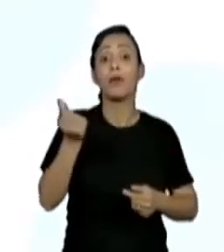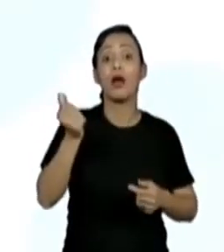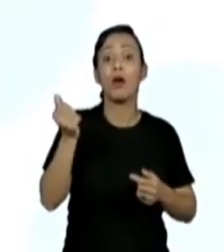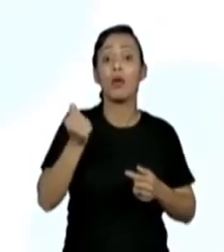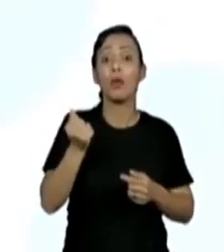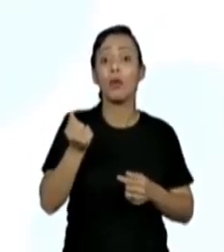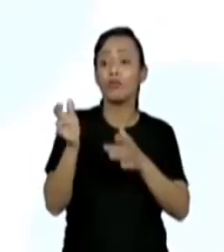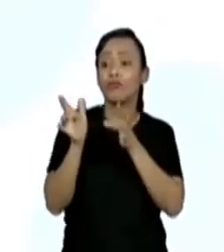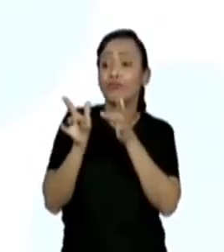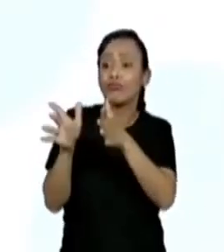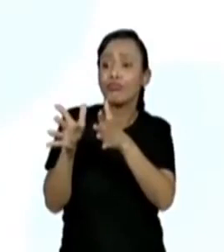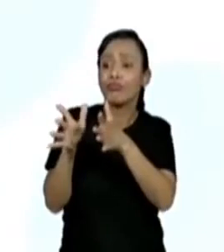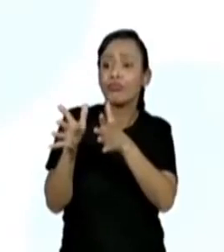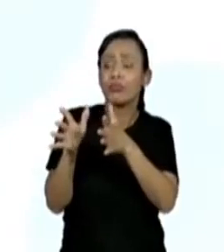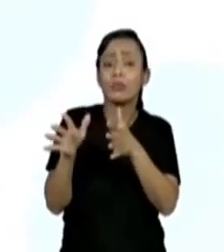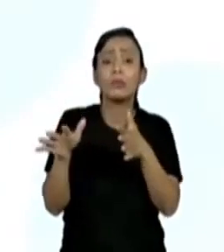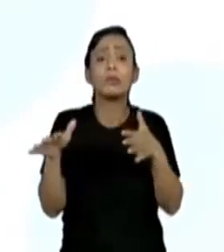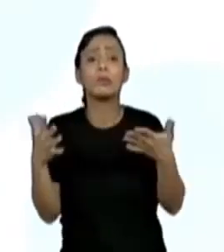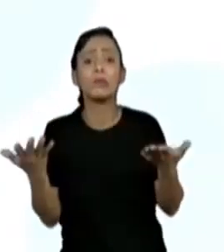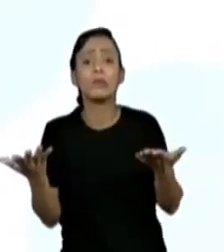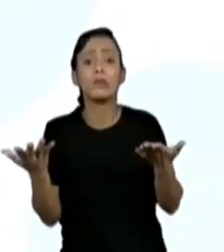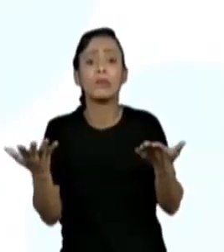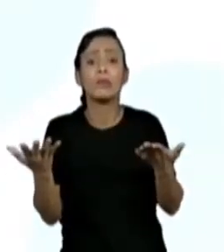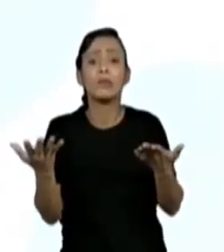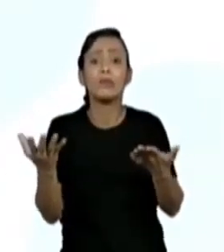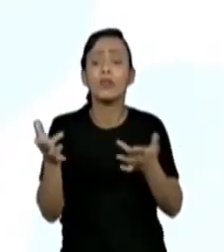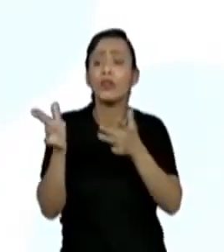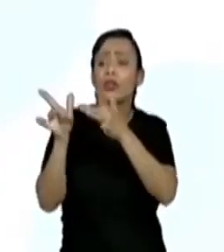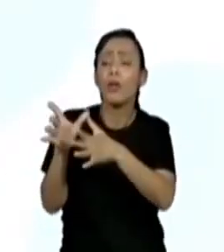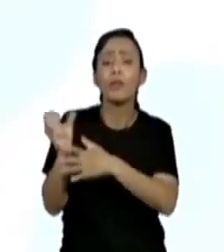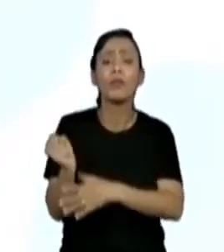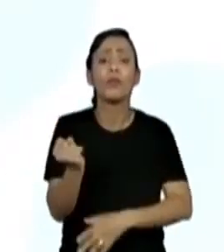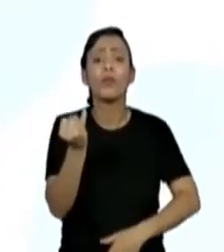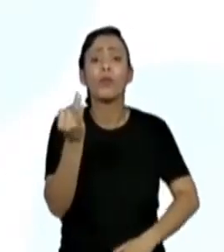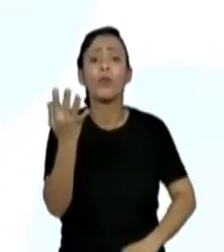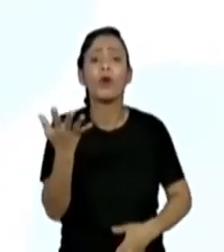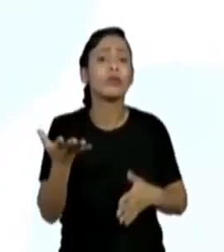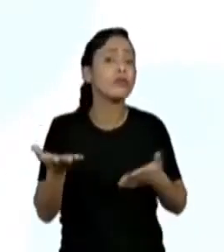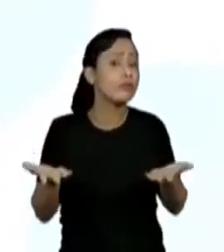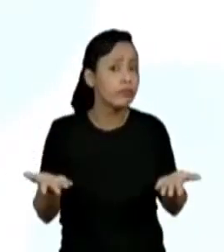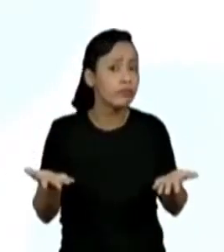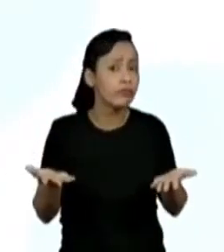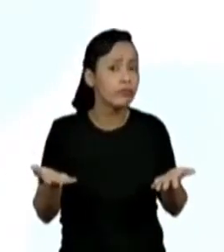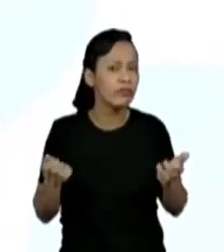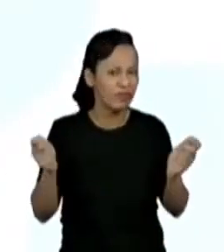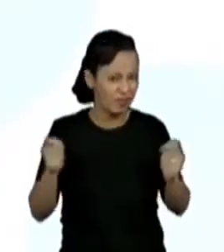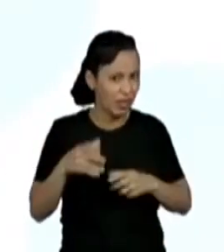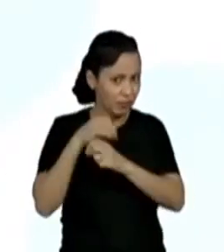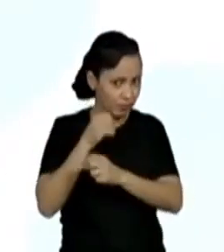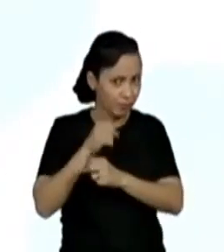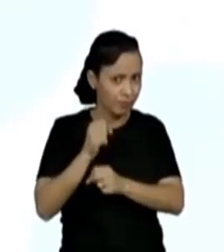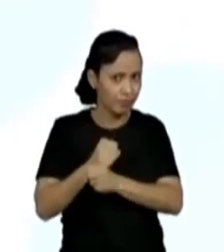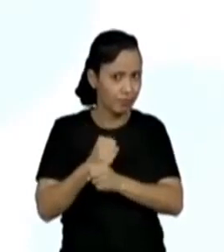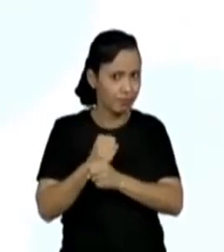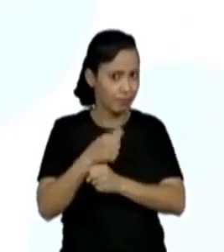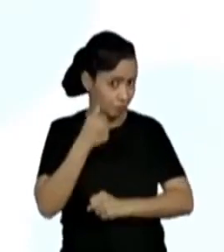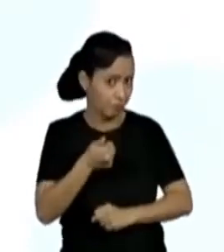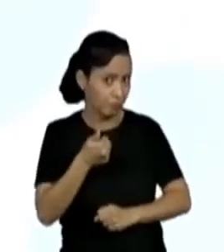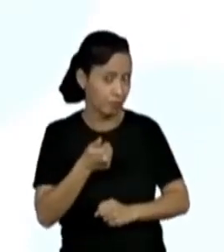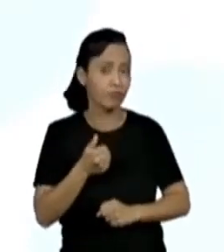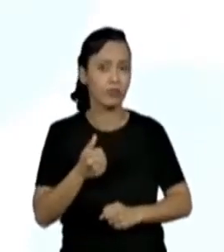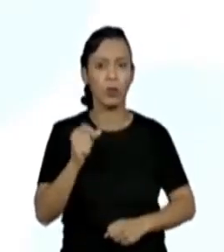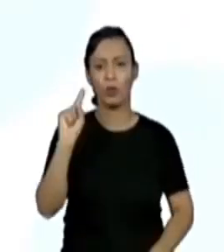não está pintada que fração Vai resultar vamos contar as partes que não foram pintadas